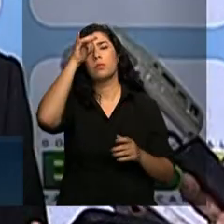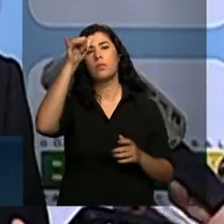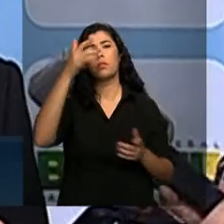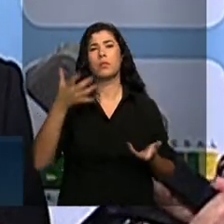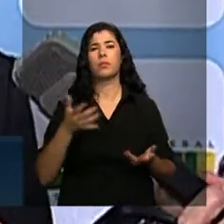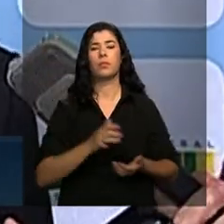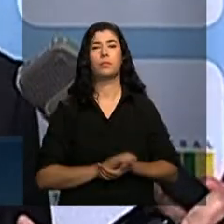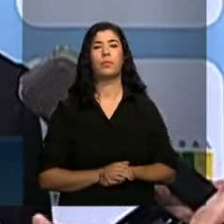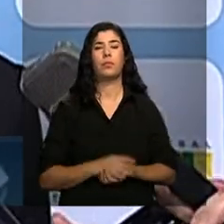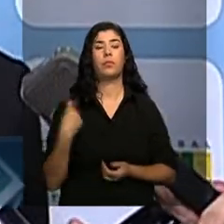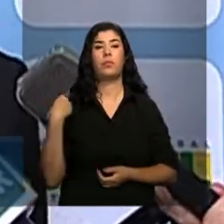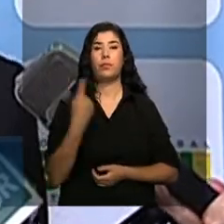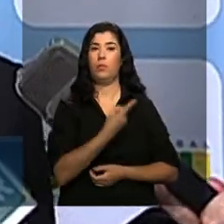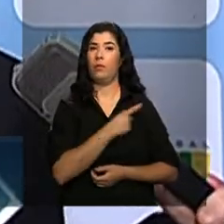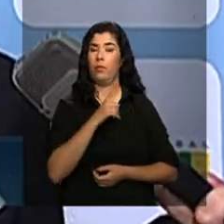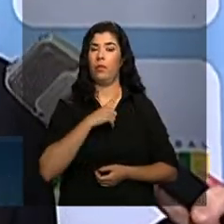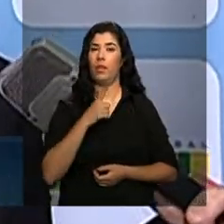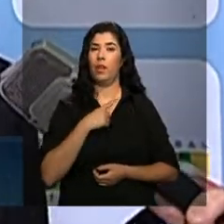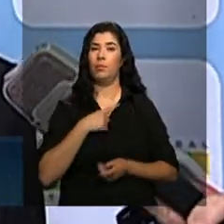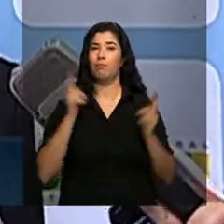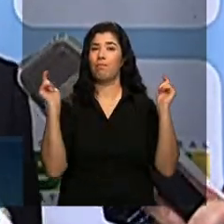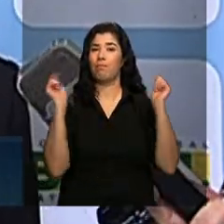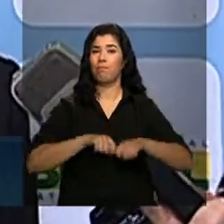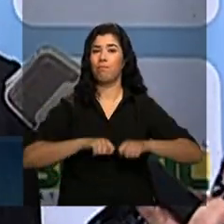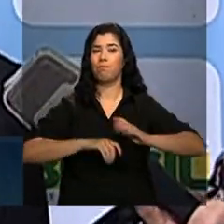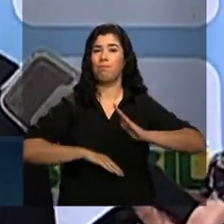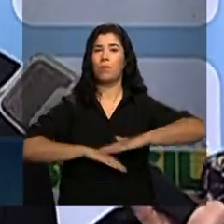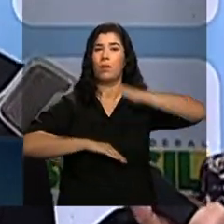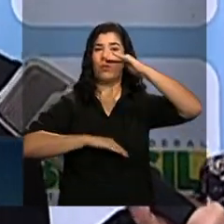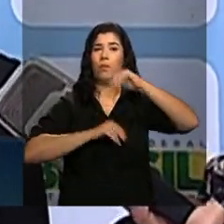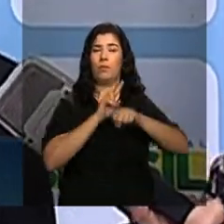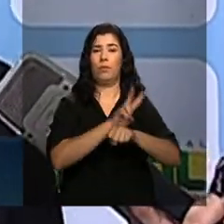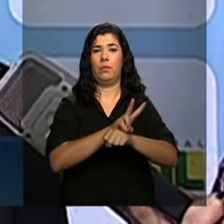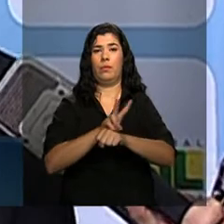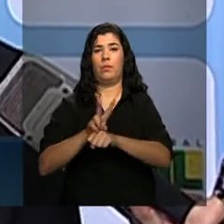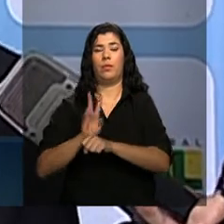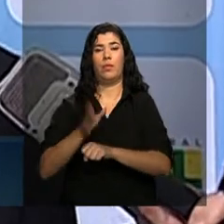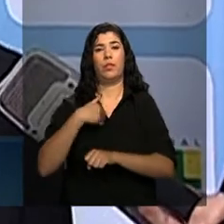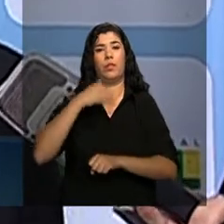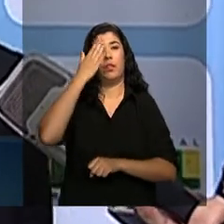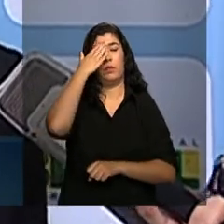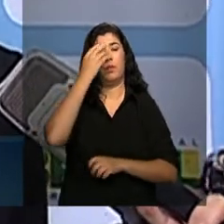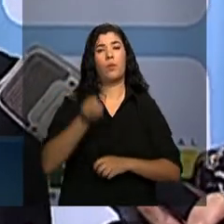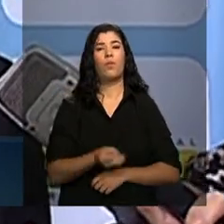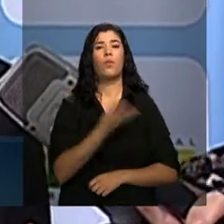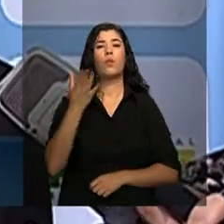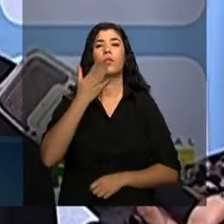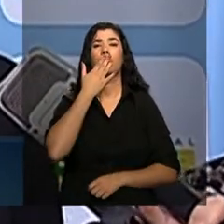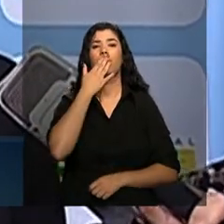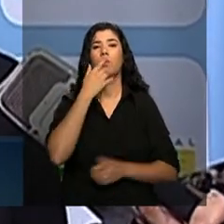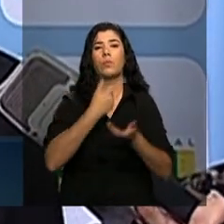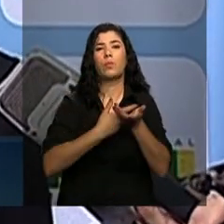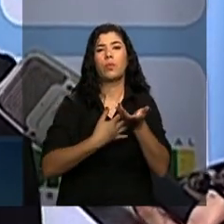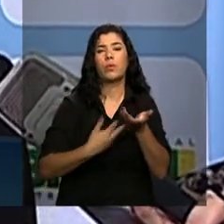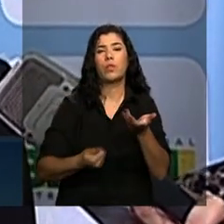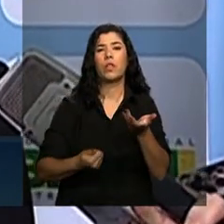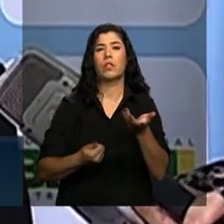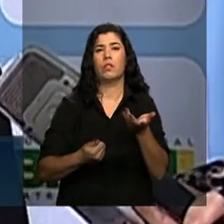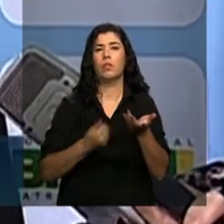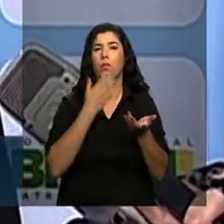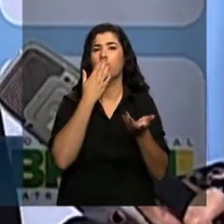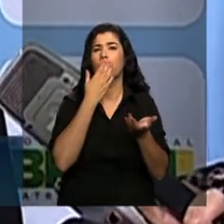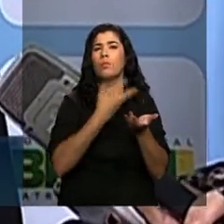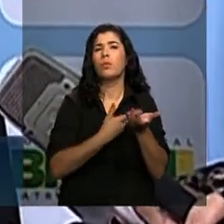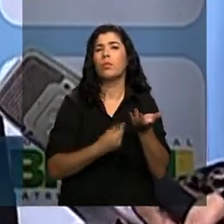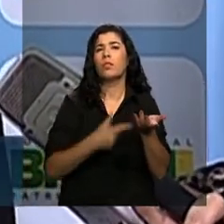Então, olha, nós temos uma maior capacidade de controle, certo? Nós podemos saber qual é o tipo de sangue de hemoderivados que está